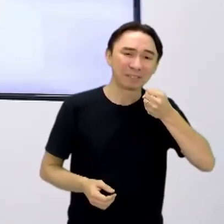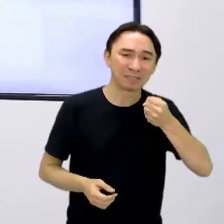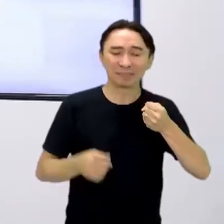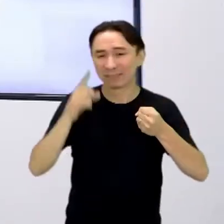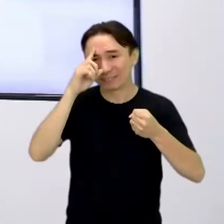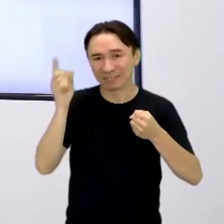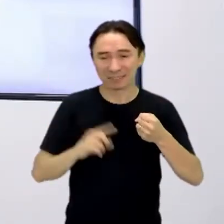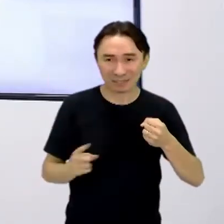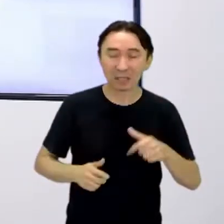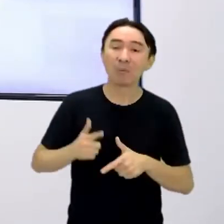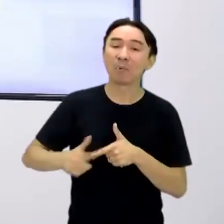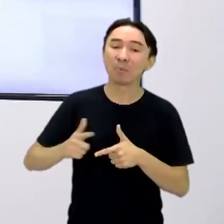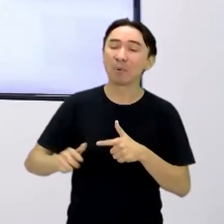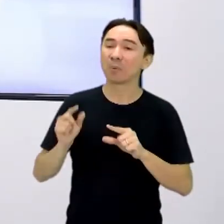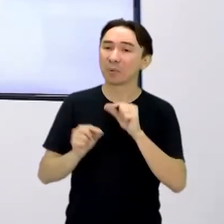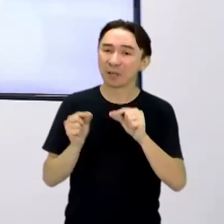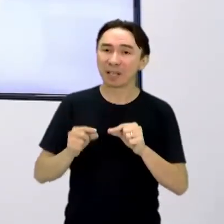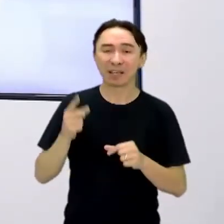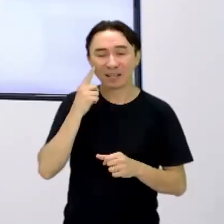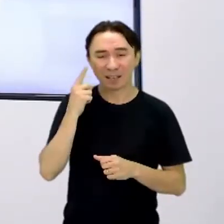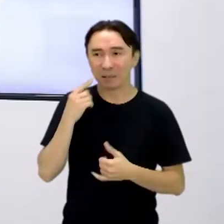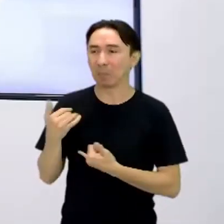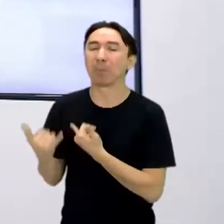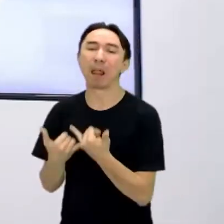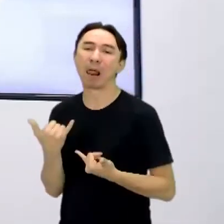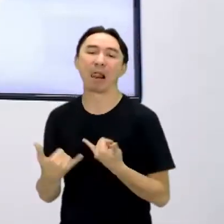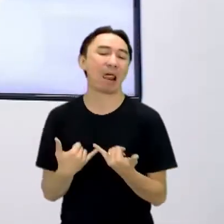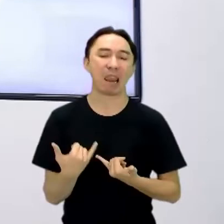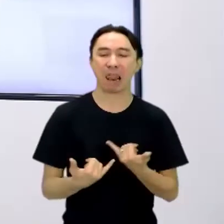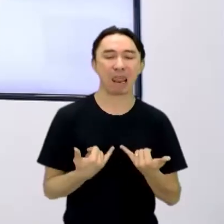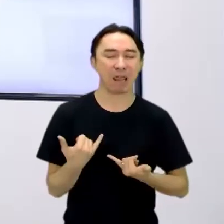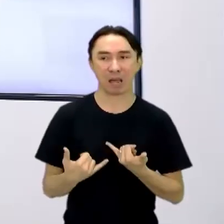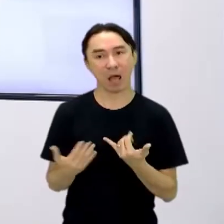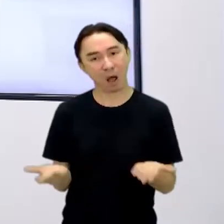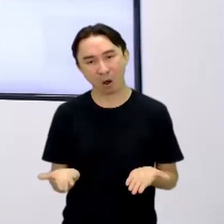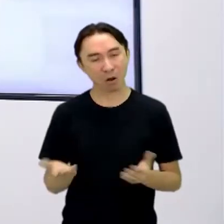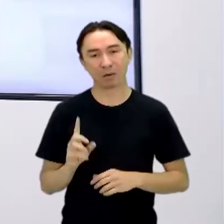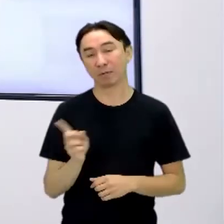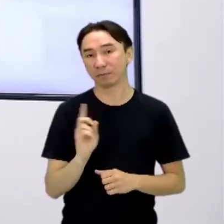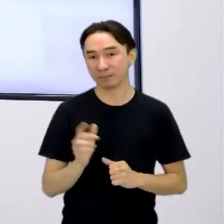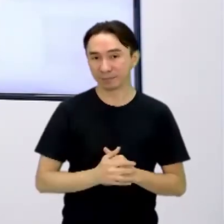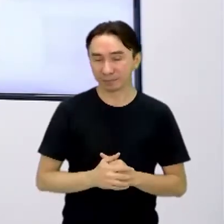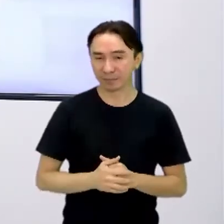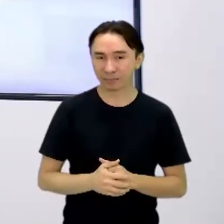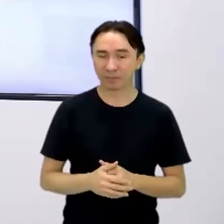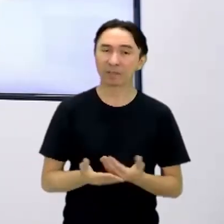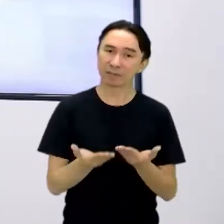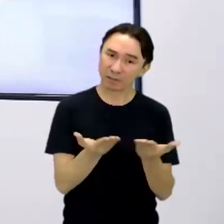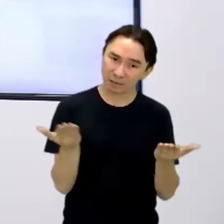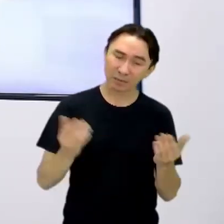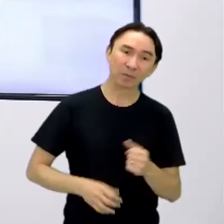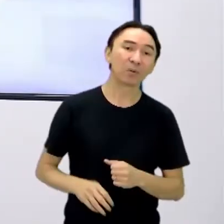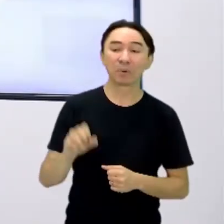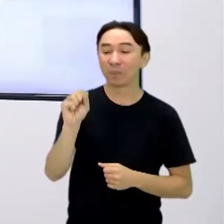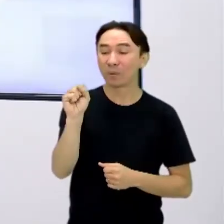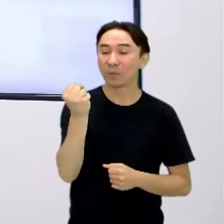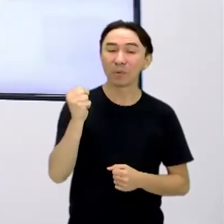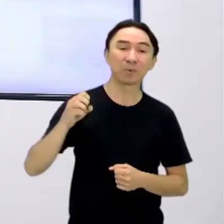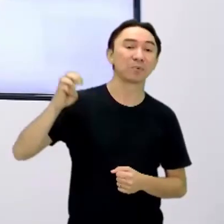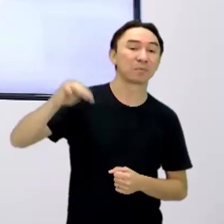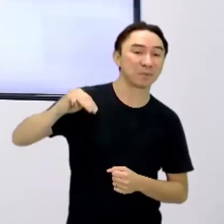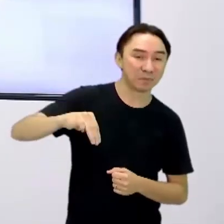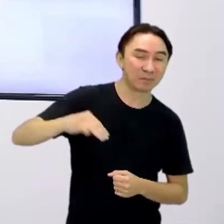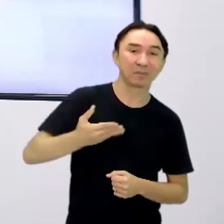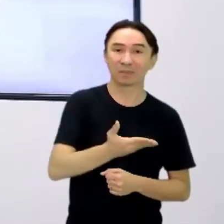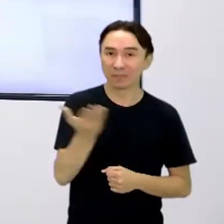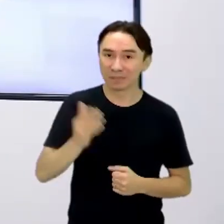da aula, brincando, usando o chat para o que não é adequado, tá bom? Então, vocês têm aí 8 minutos para recuperar o que vocês perderam aí